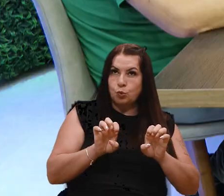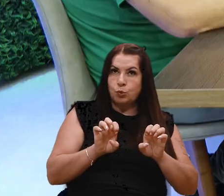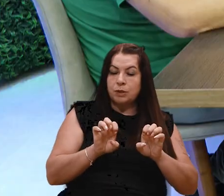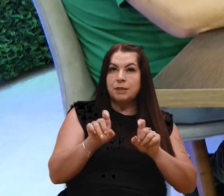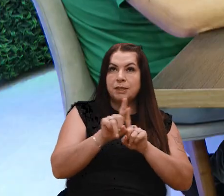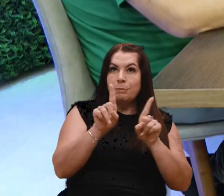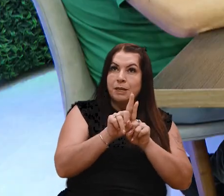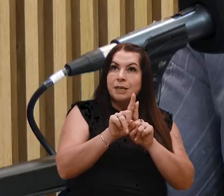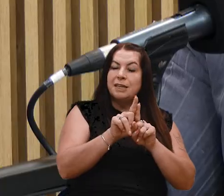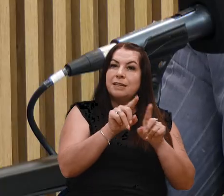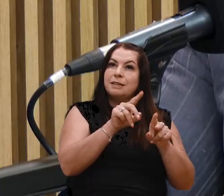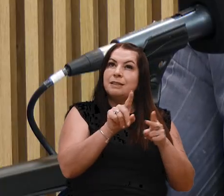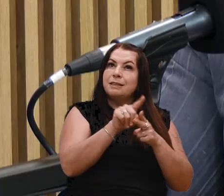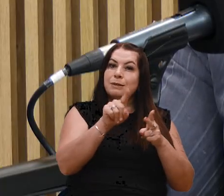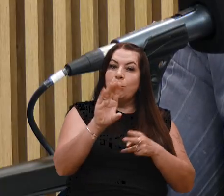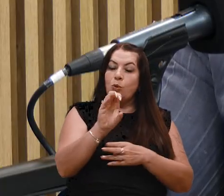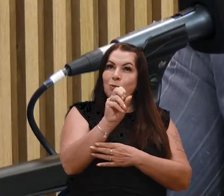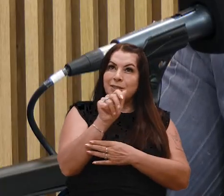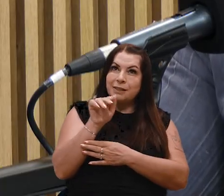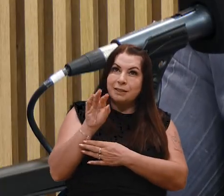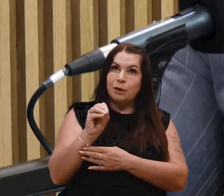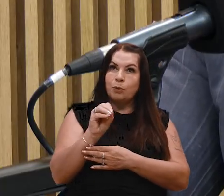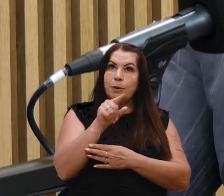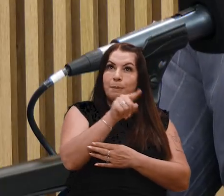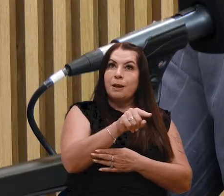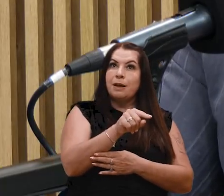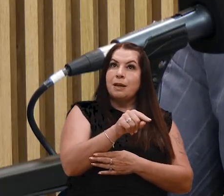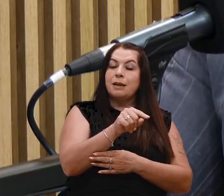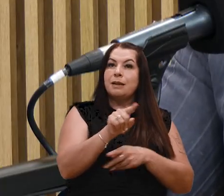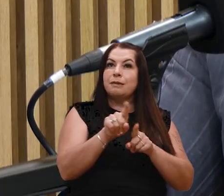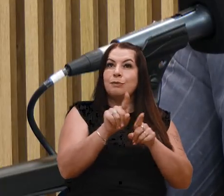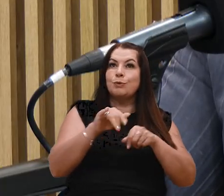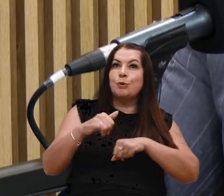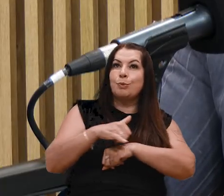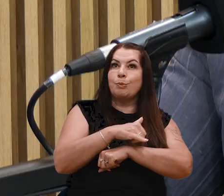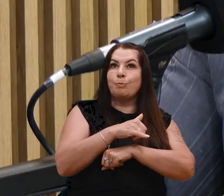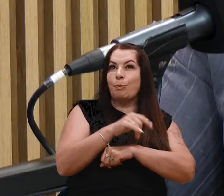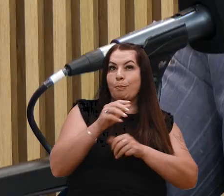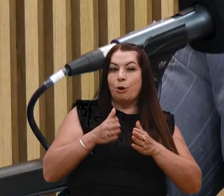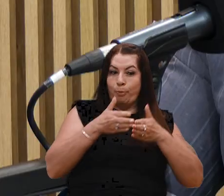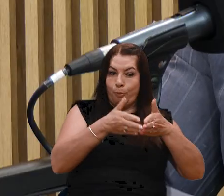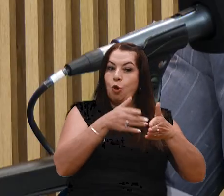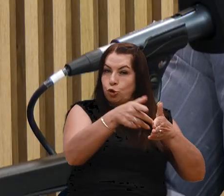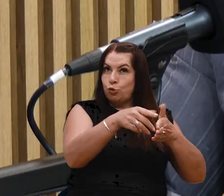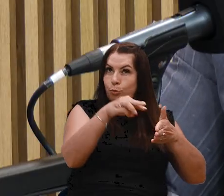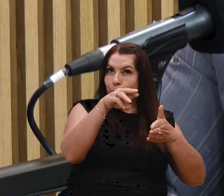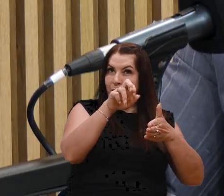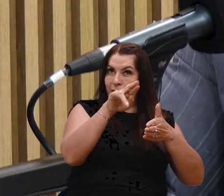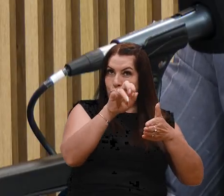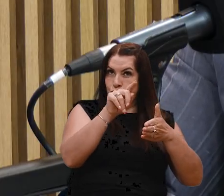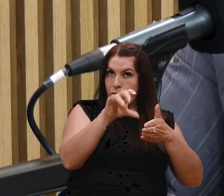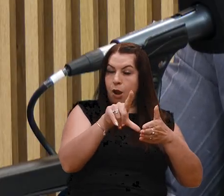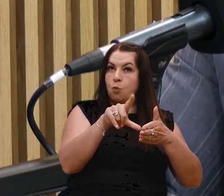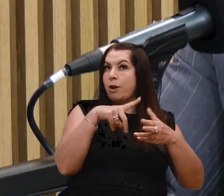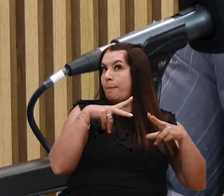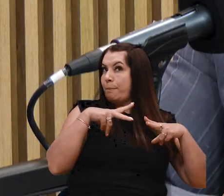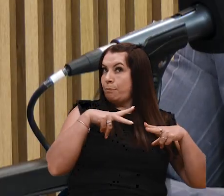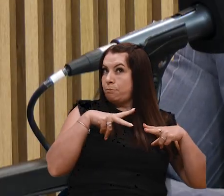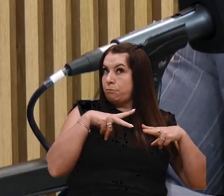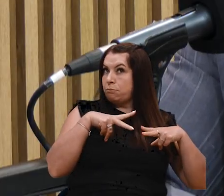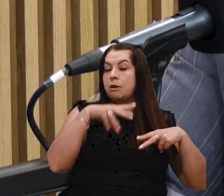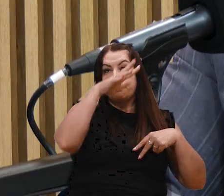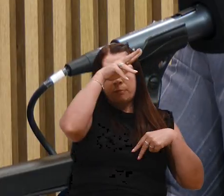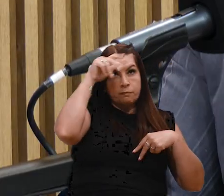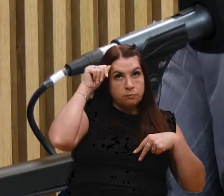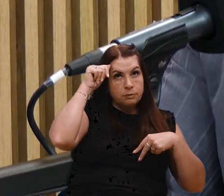concessão e o modelo que foi feito até agora para o Porto Meridional, ele é privado. Né? O projeto que está sendo conduzido pela prefeitura é